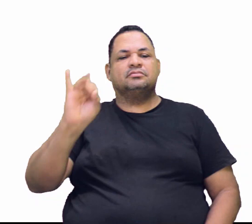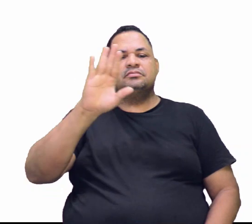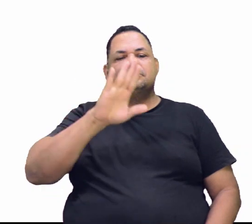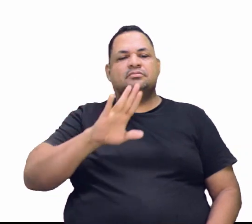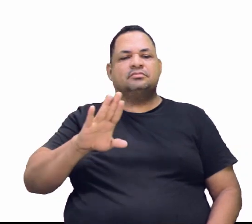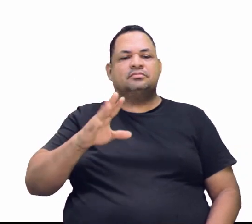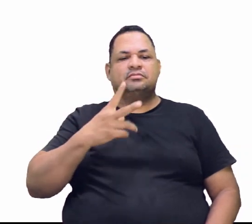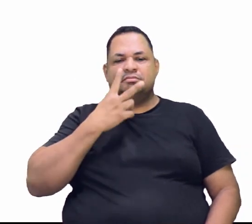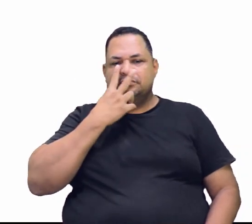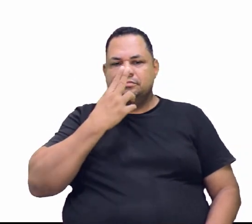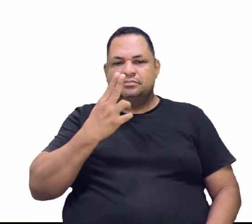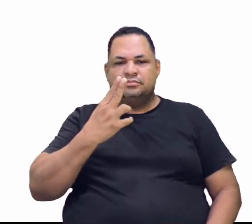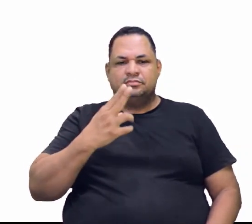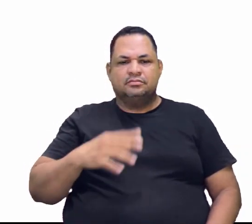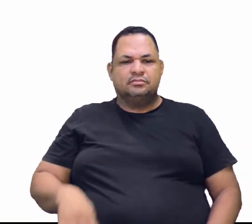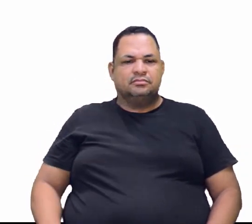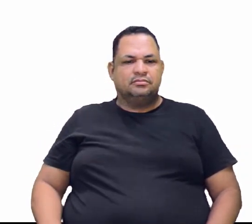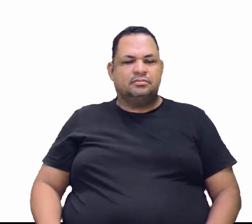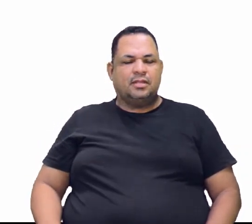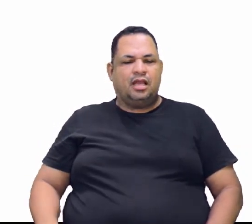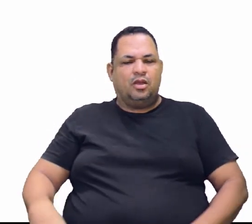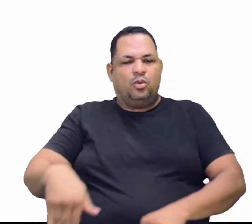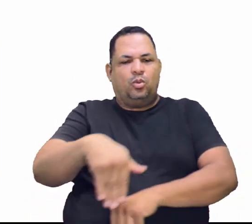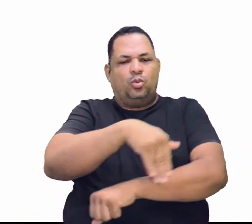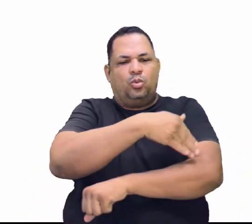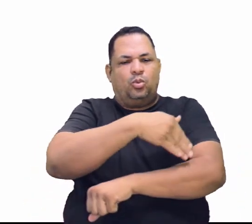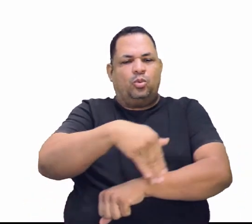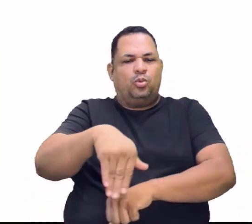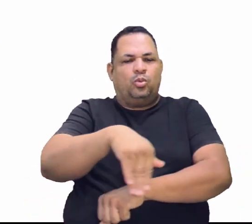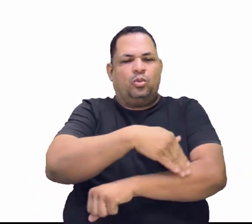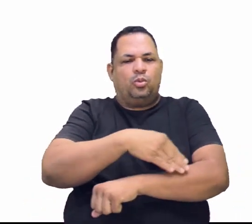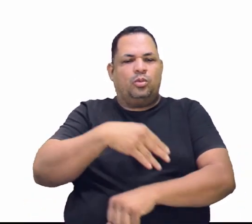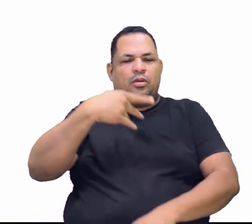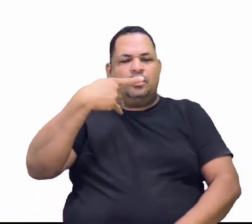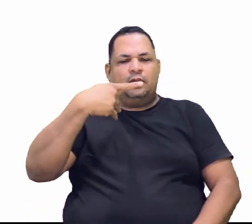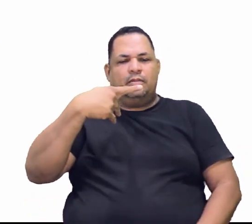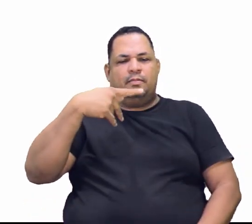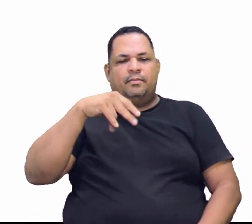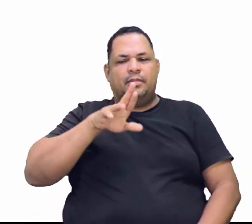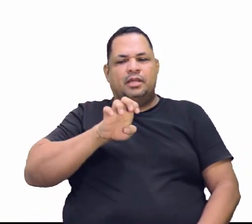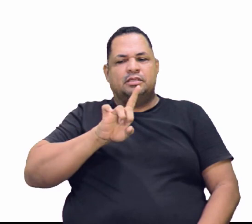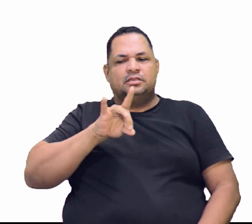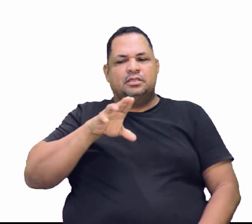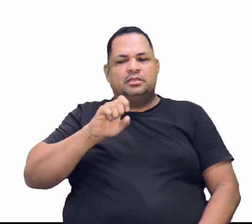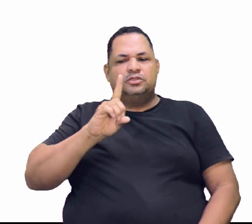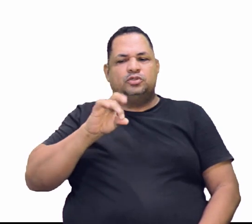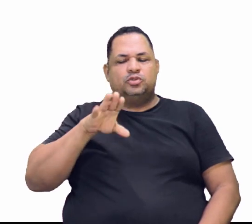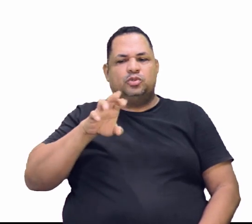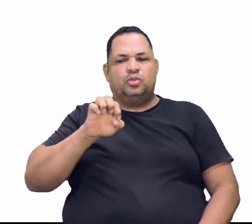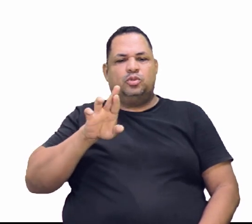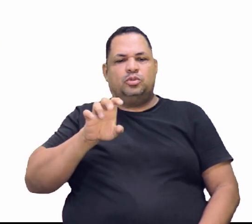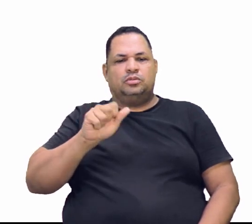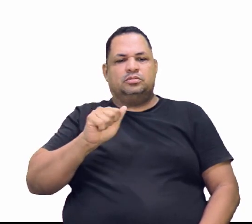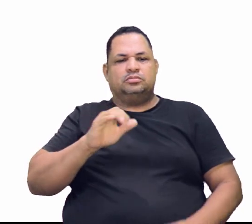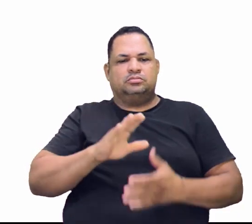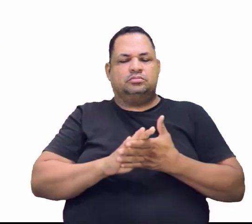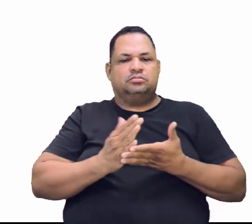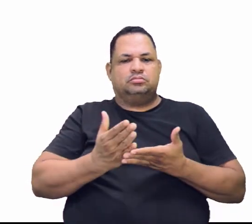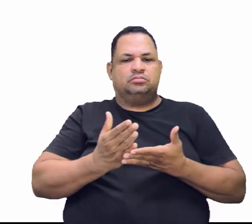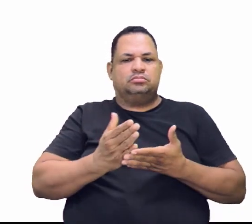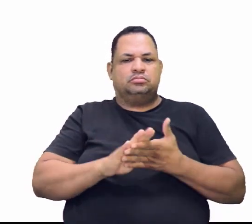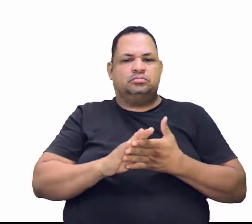também está me parecendo ali na Presidente Dutra, que era a principal avenida. Maria Auxiliadora, os alunos já estão